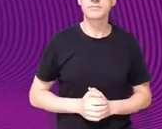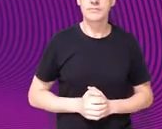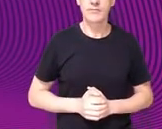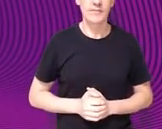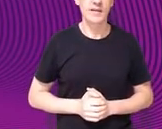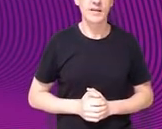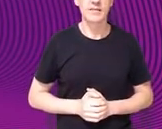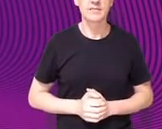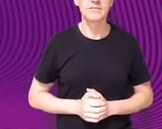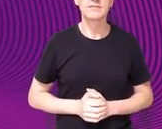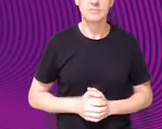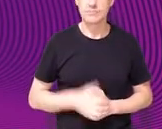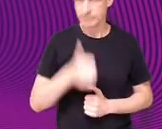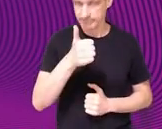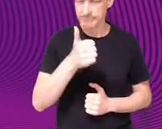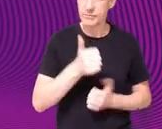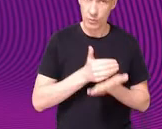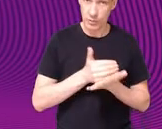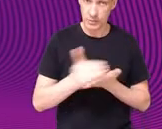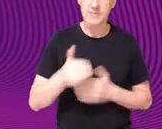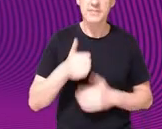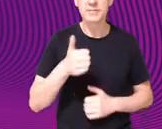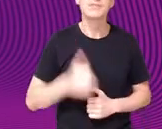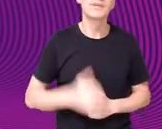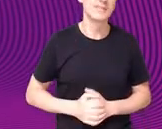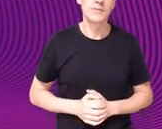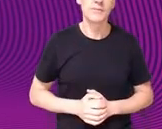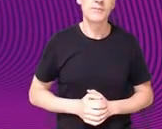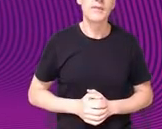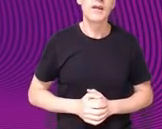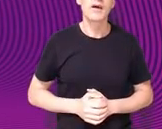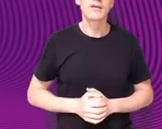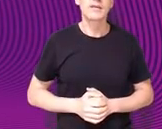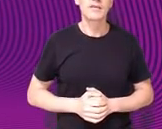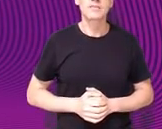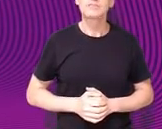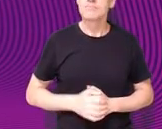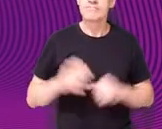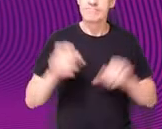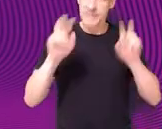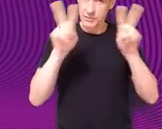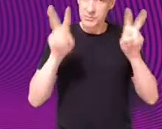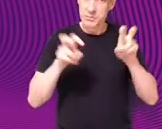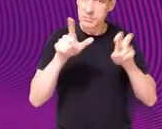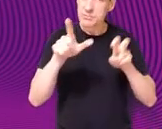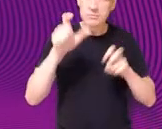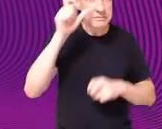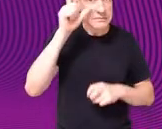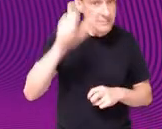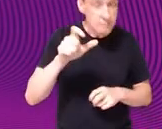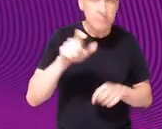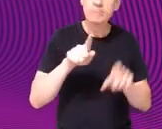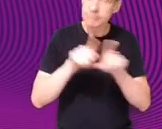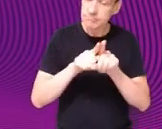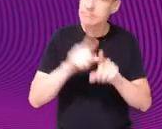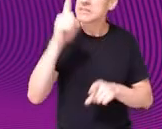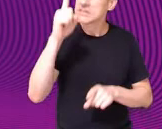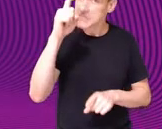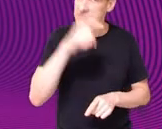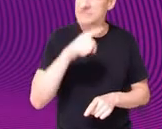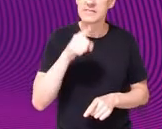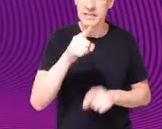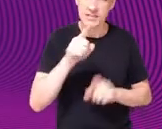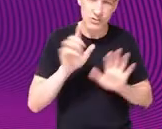Opa, então vamos lá. Um caso muito interessante e complexo, né? A primeira coisa importante é, essa paciente, ela não